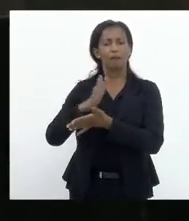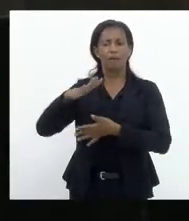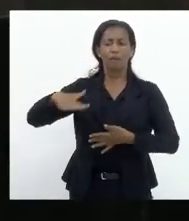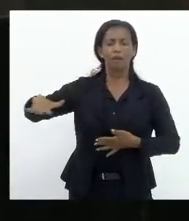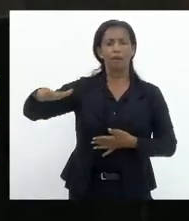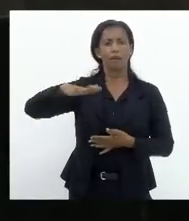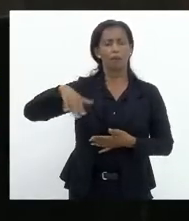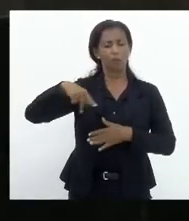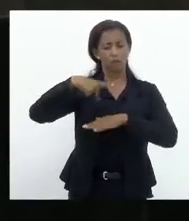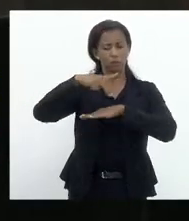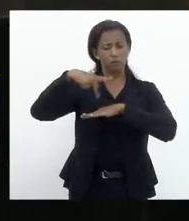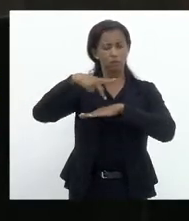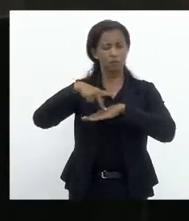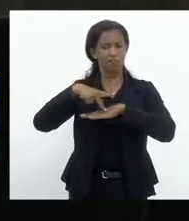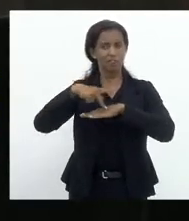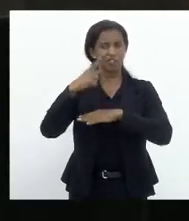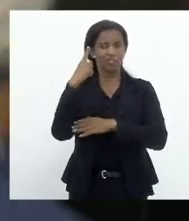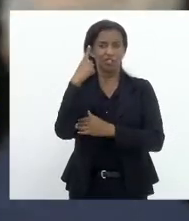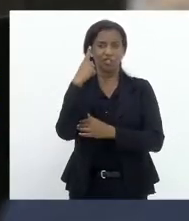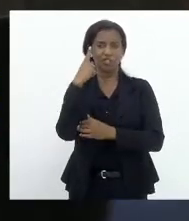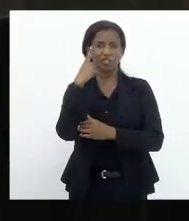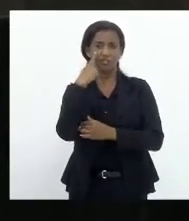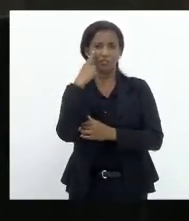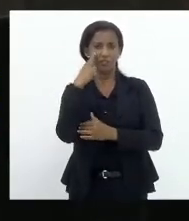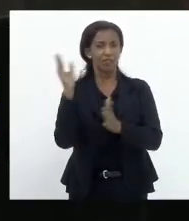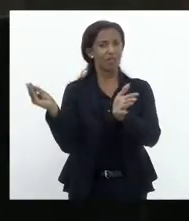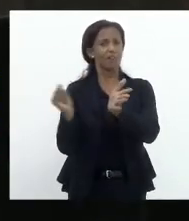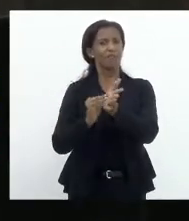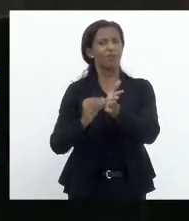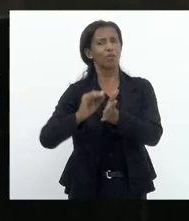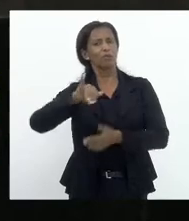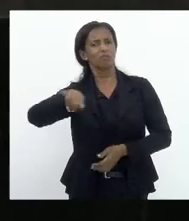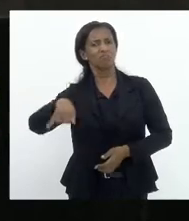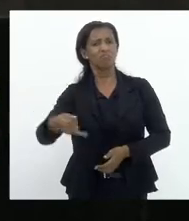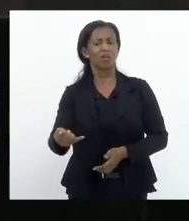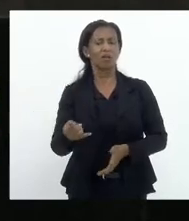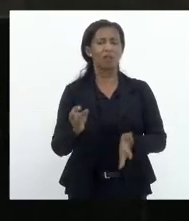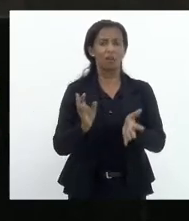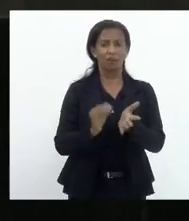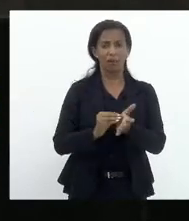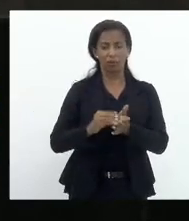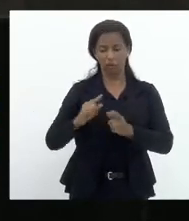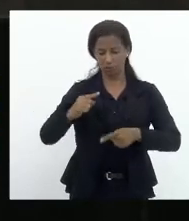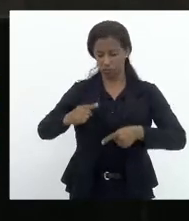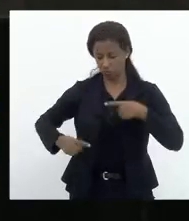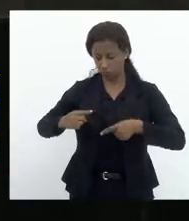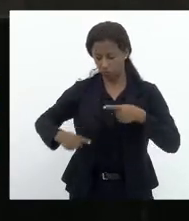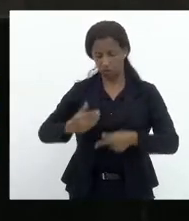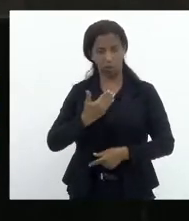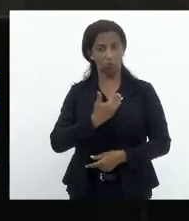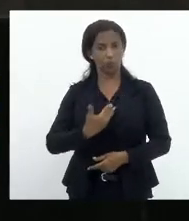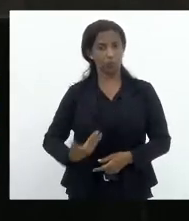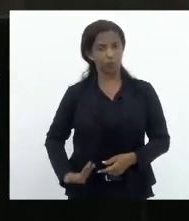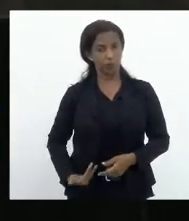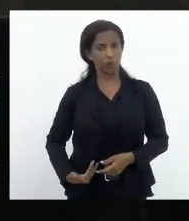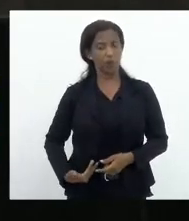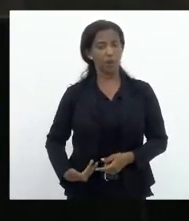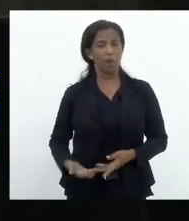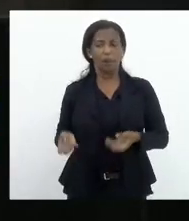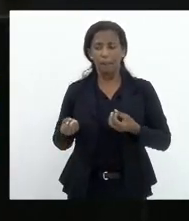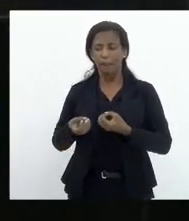do nosso país a gente vê que ausência de oportunidades EA ausência de políticas públicas para